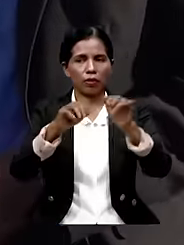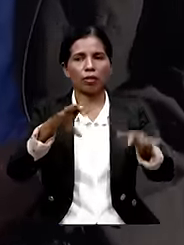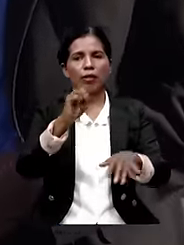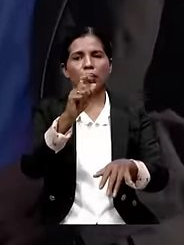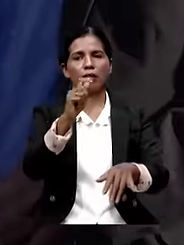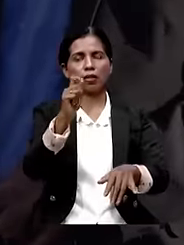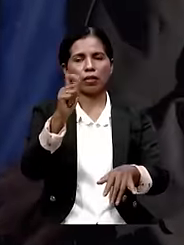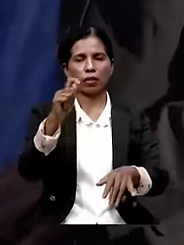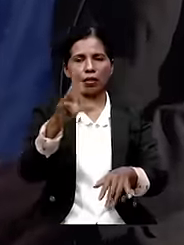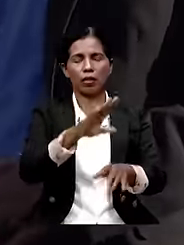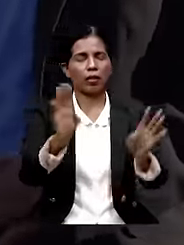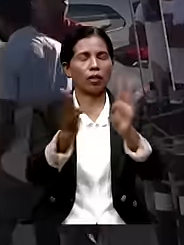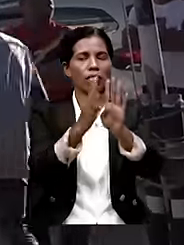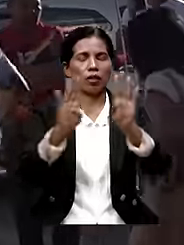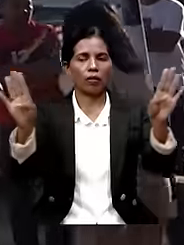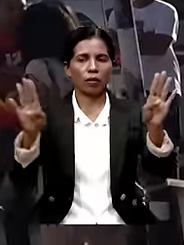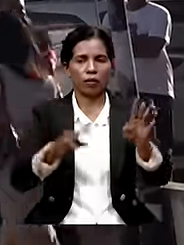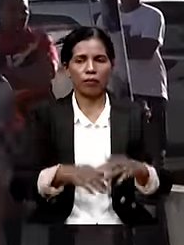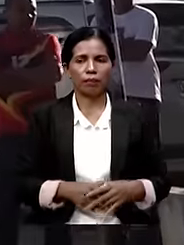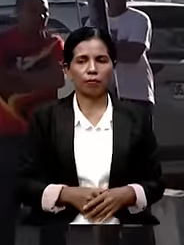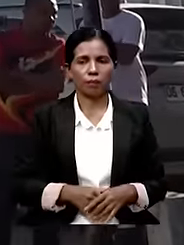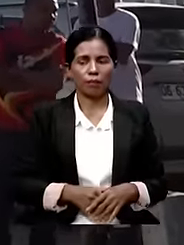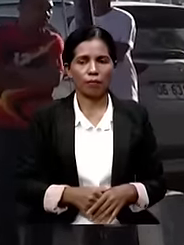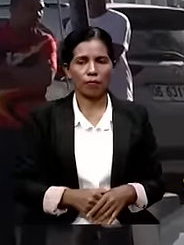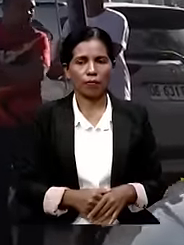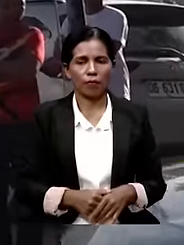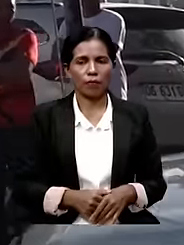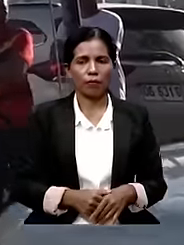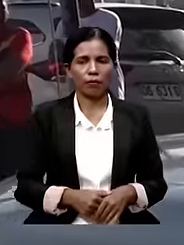Estatal tambala loke portão Dilma Sujeti, João Carlos GMN.